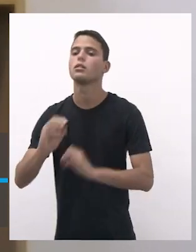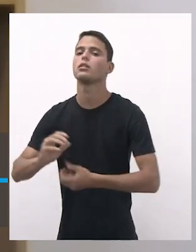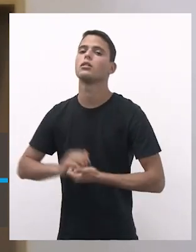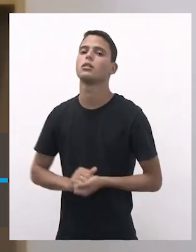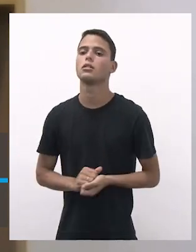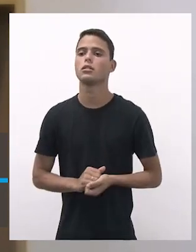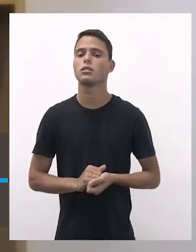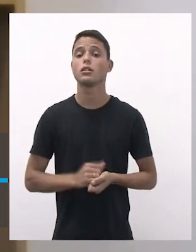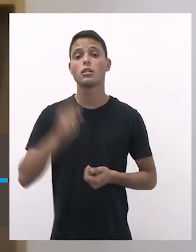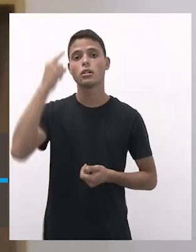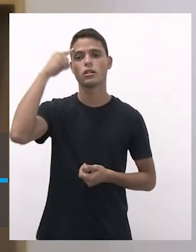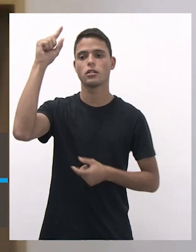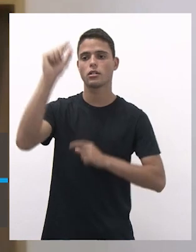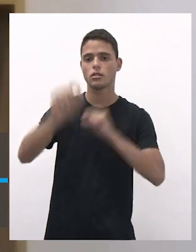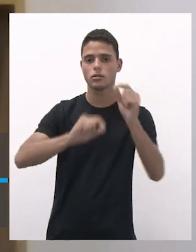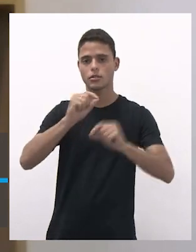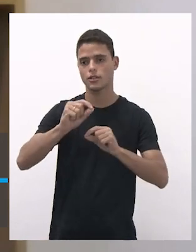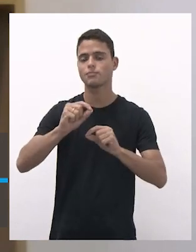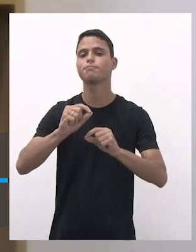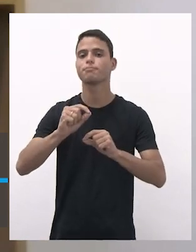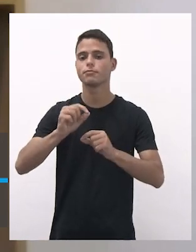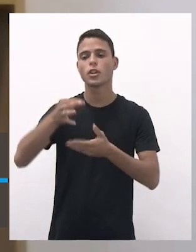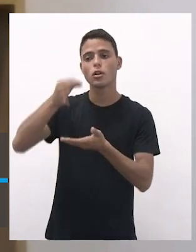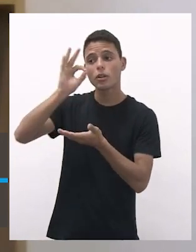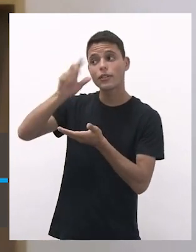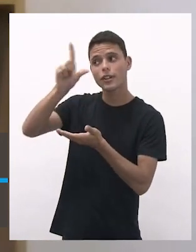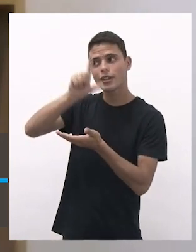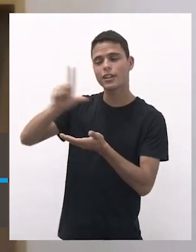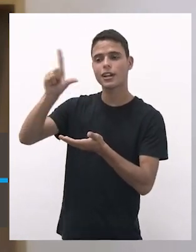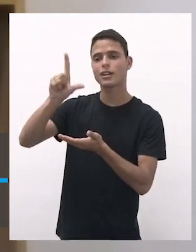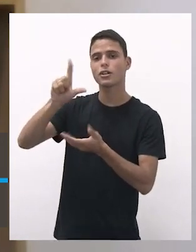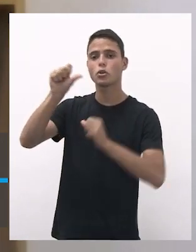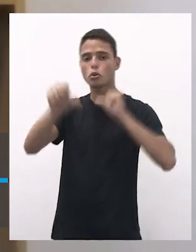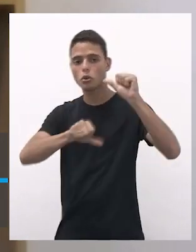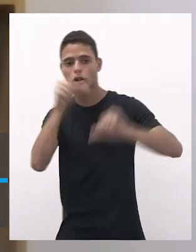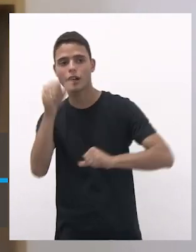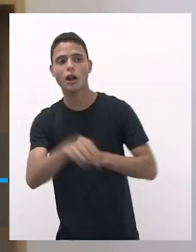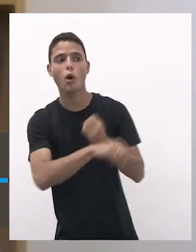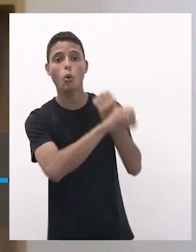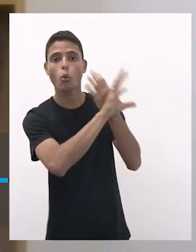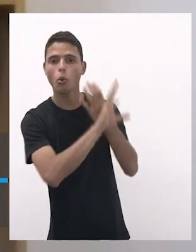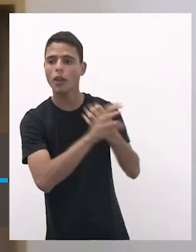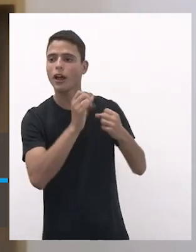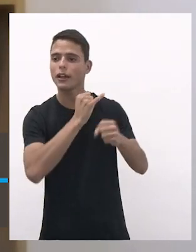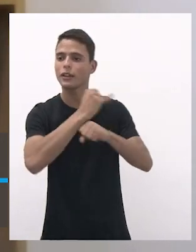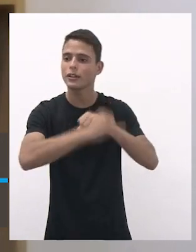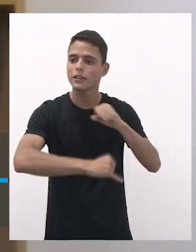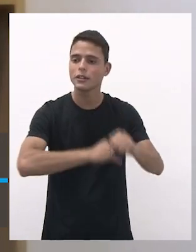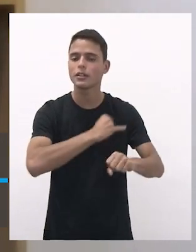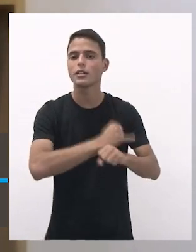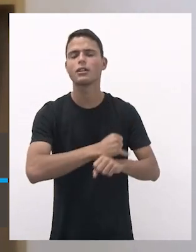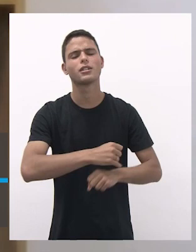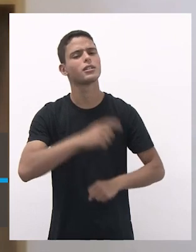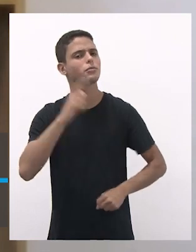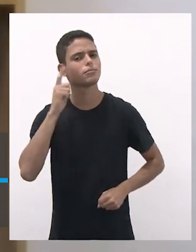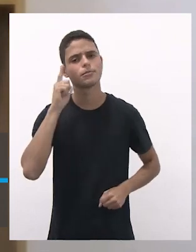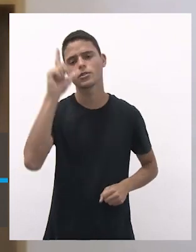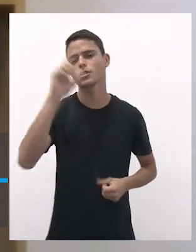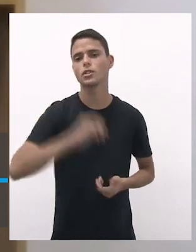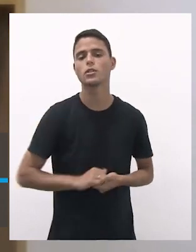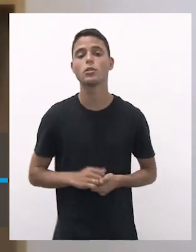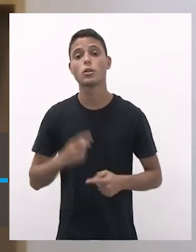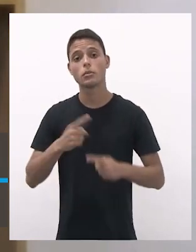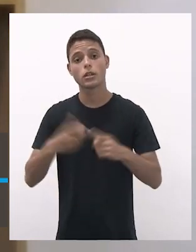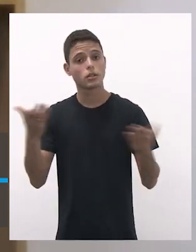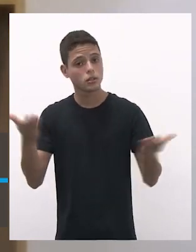de repassarmos o Café Literário também para o online. E aí deu super certo, porque hoje ampliou